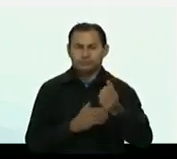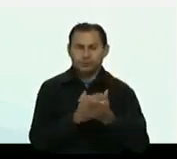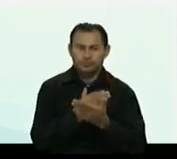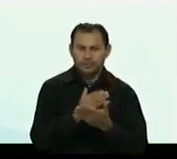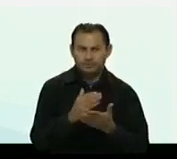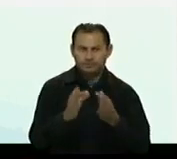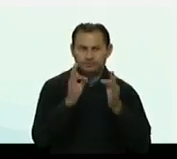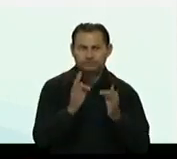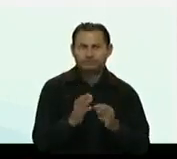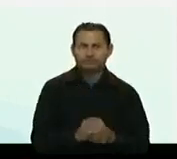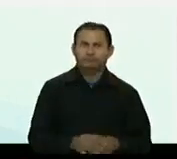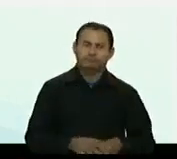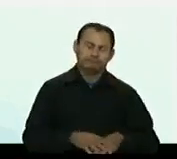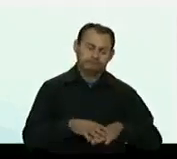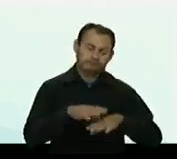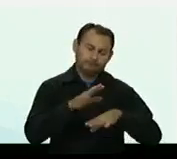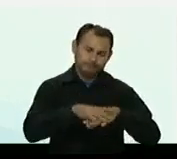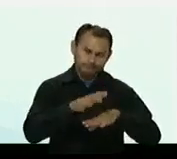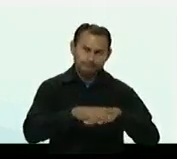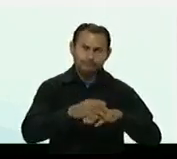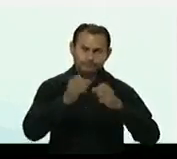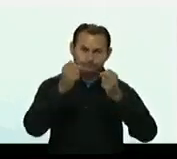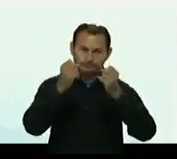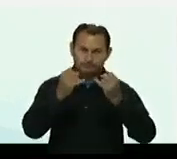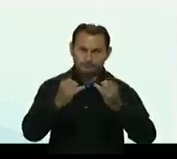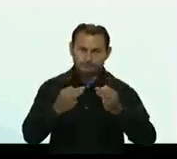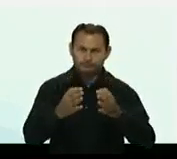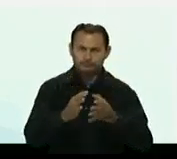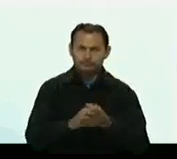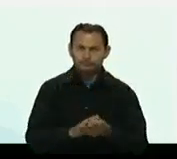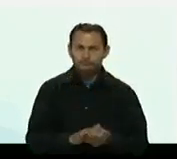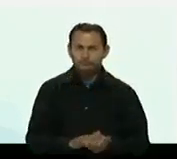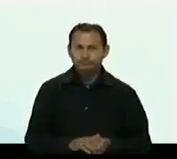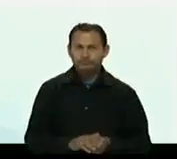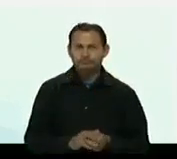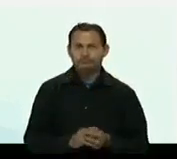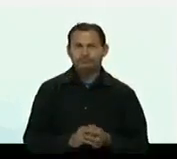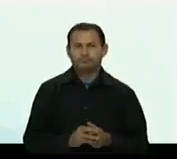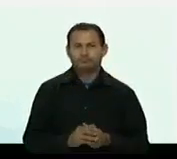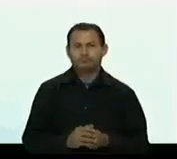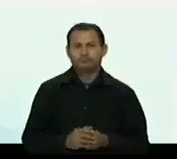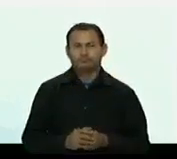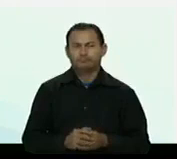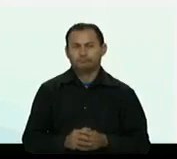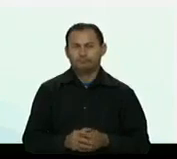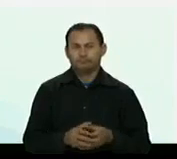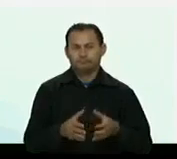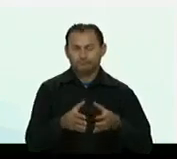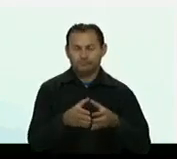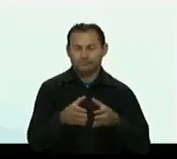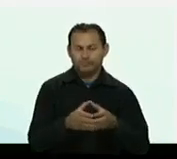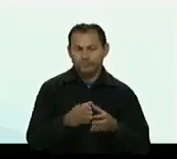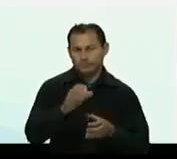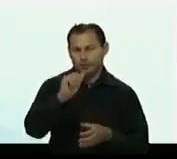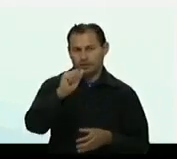partida, certo? Matematicamente, nós vamos trabalhar com domínio. Então, o nosso conjunto A